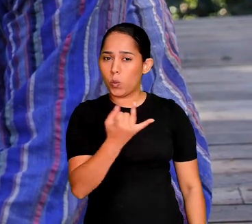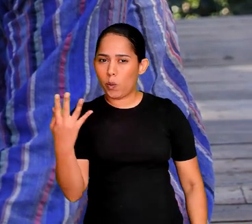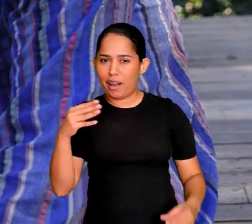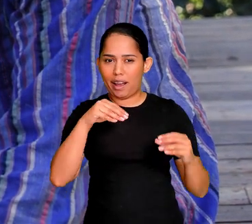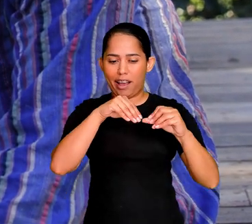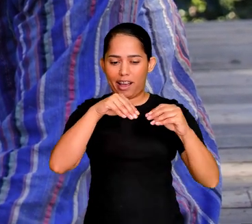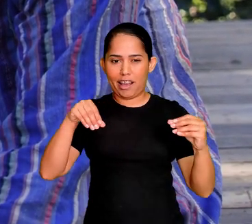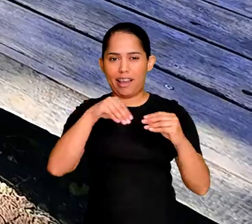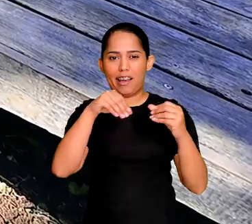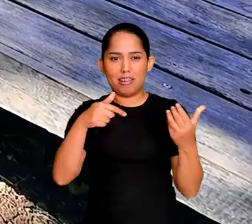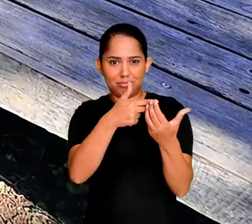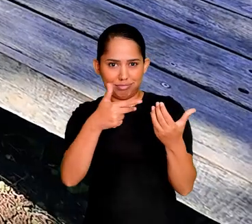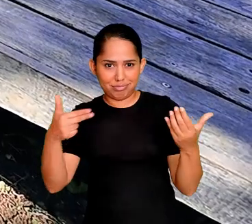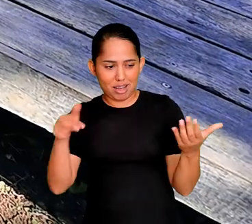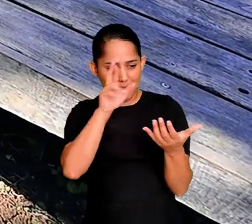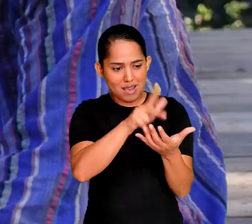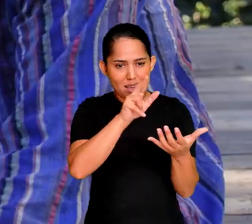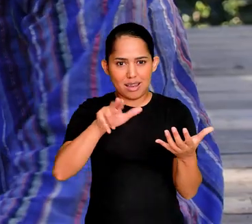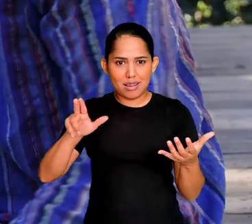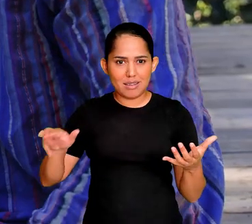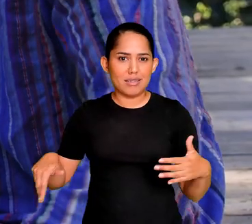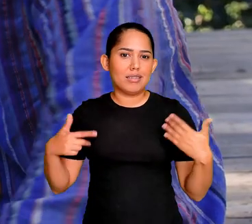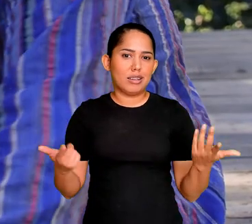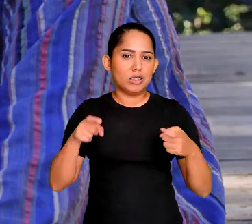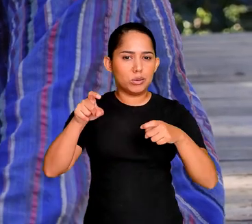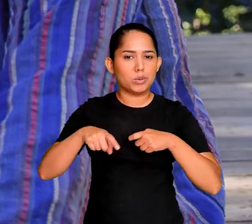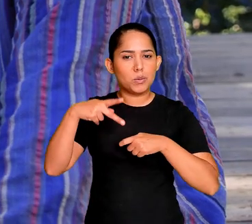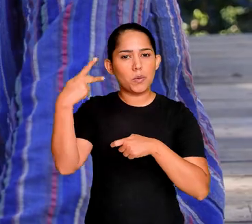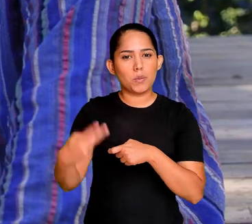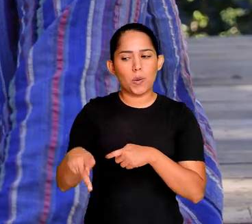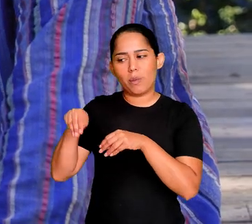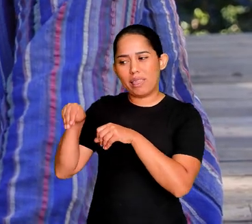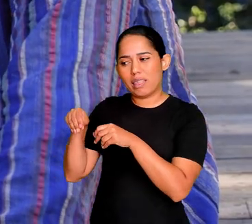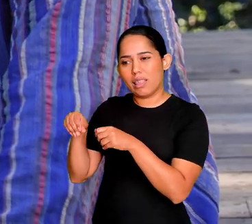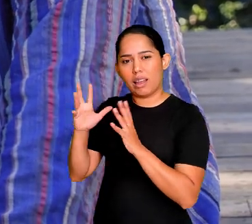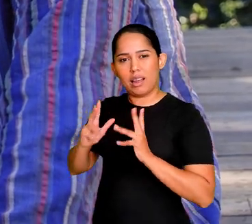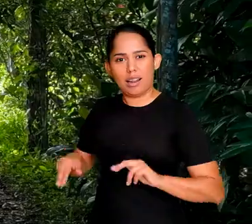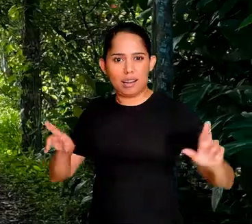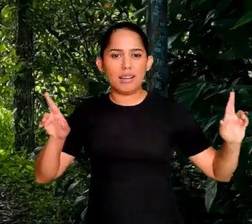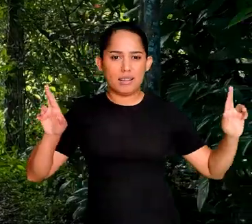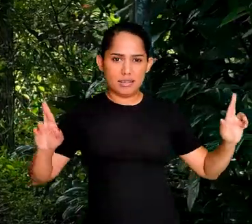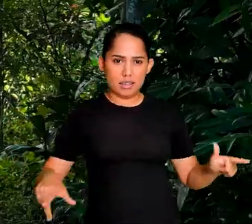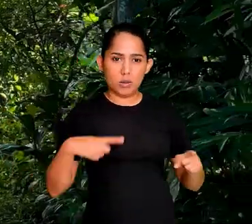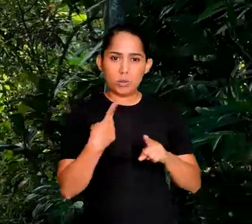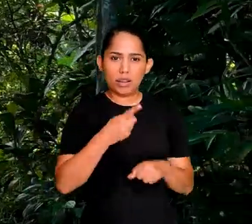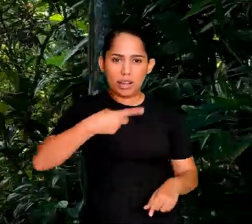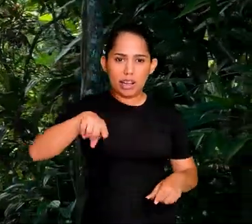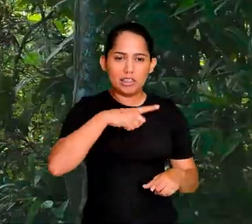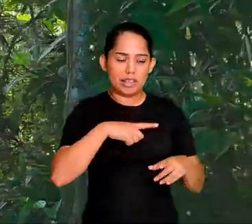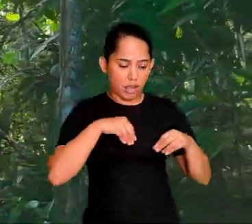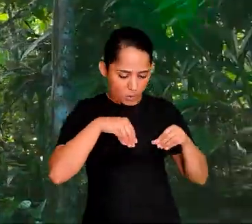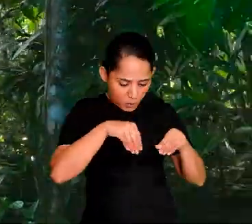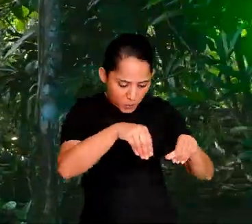resiliente, mais produtiva, principalmente ter uma quantidade de minerais diferenciada de uma agricultura de terra limpa,